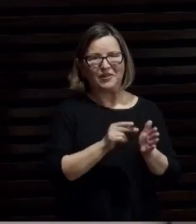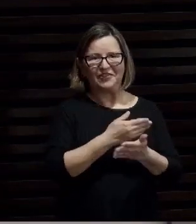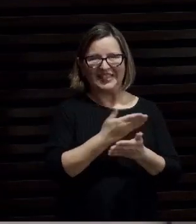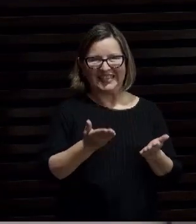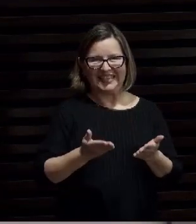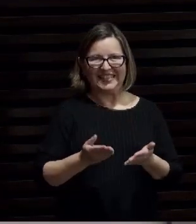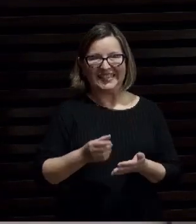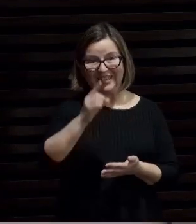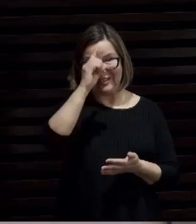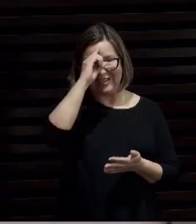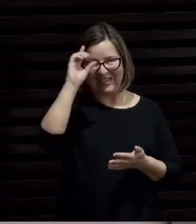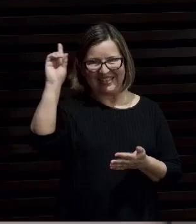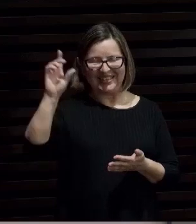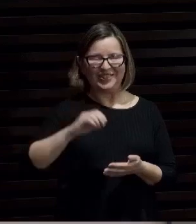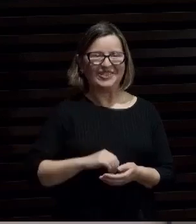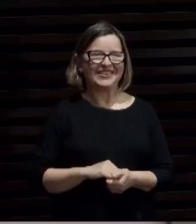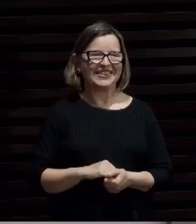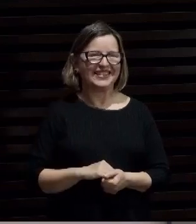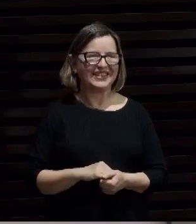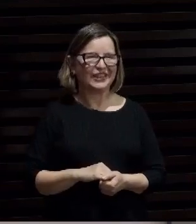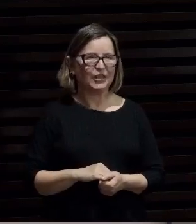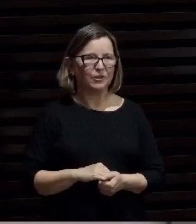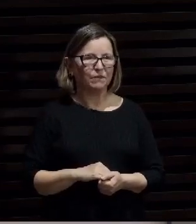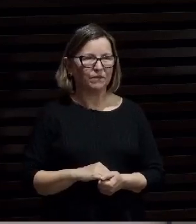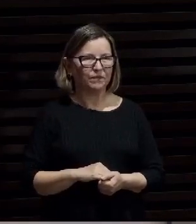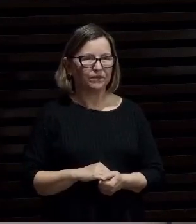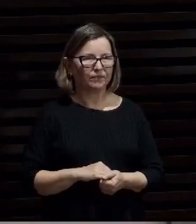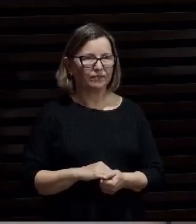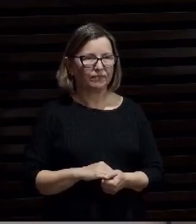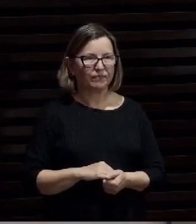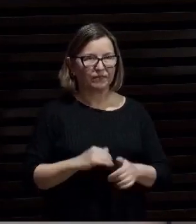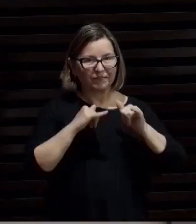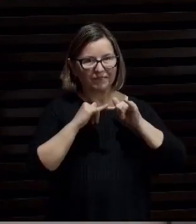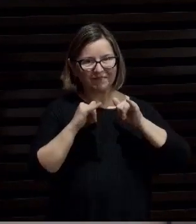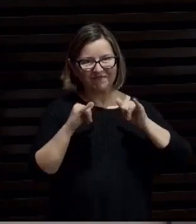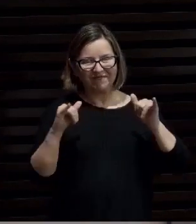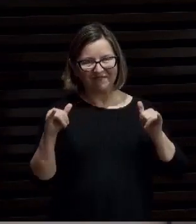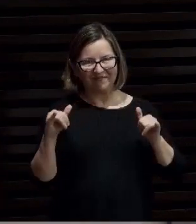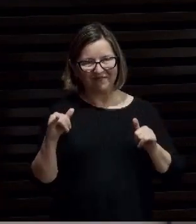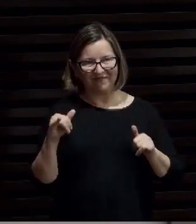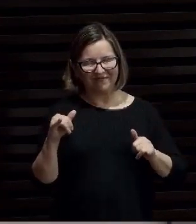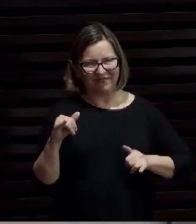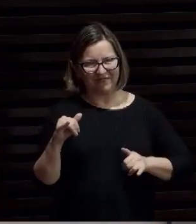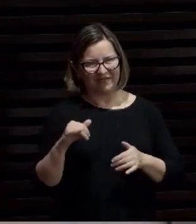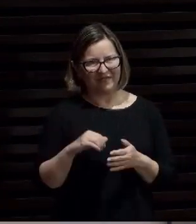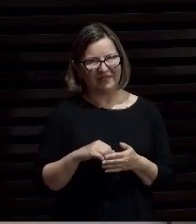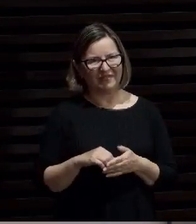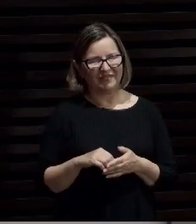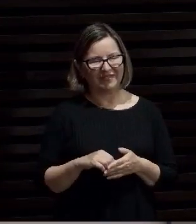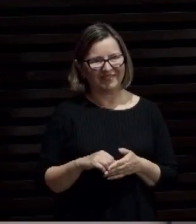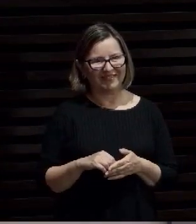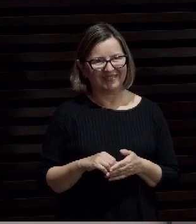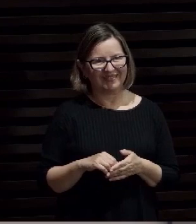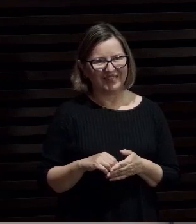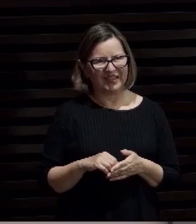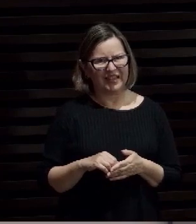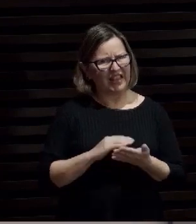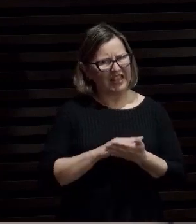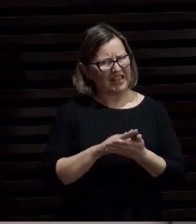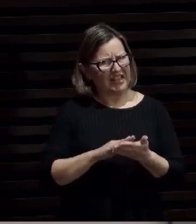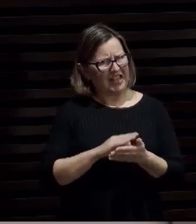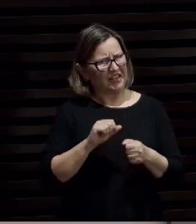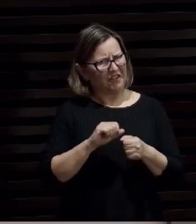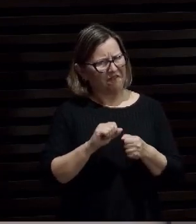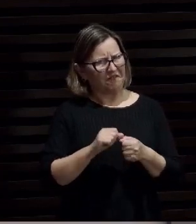Tá. Então, você está dizendo para mim que não adianta nada que eu faço me leva à